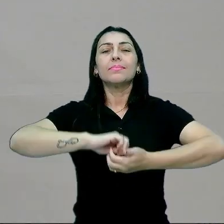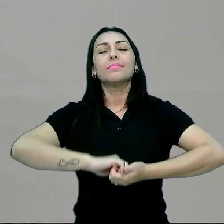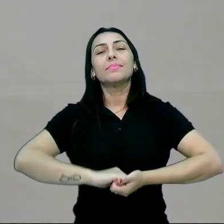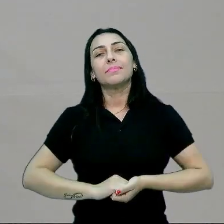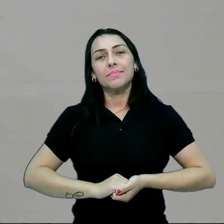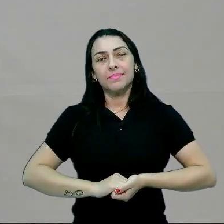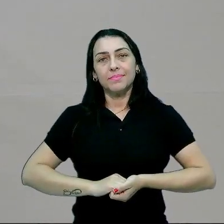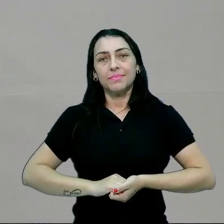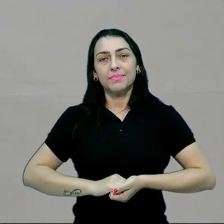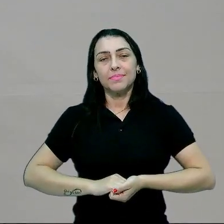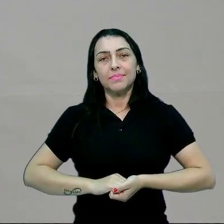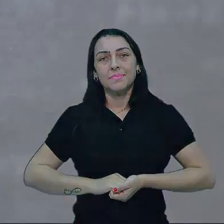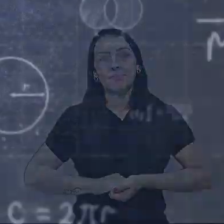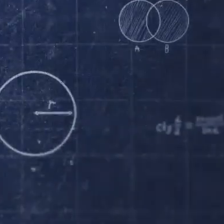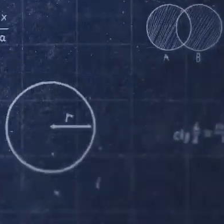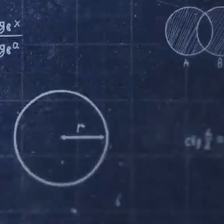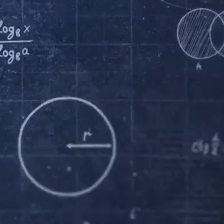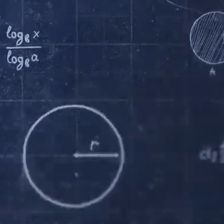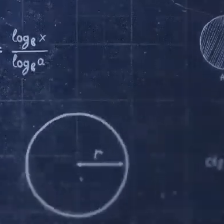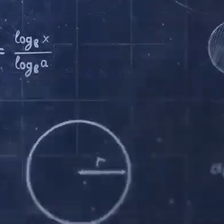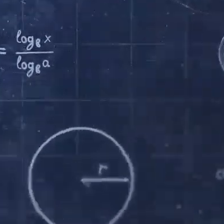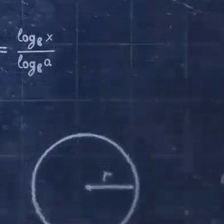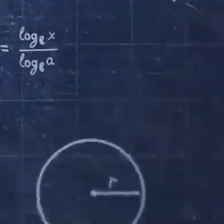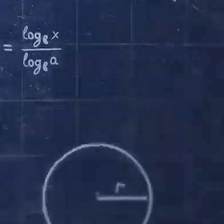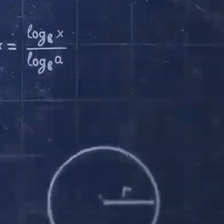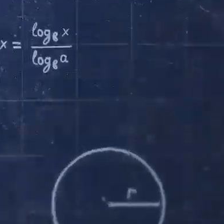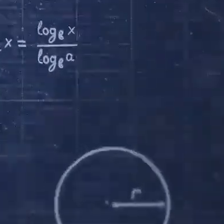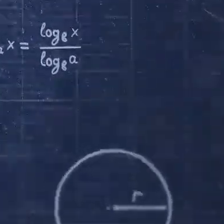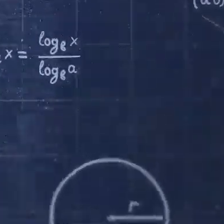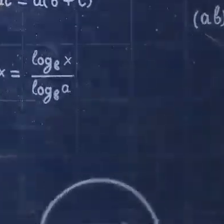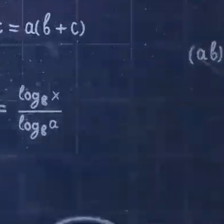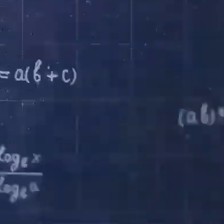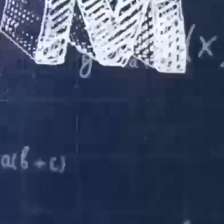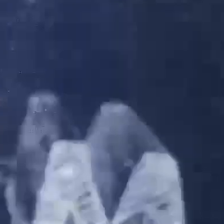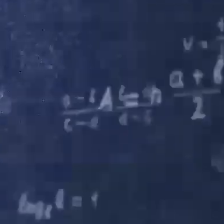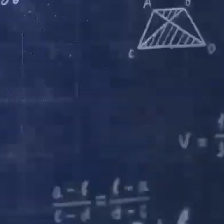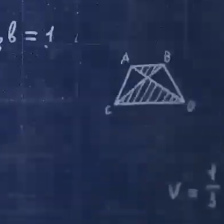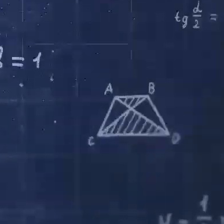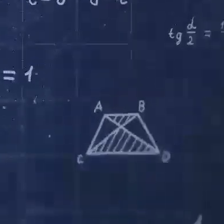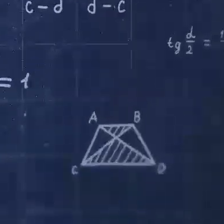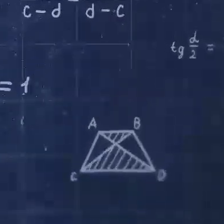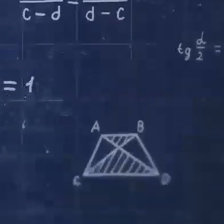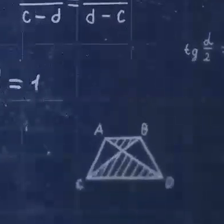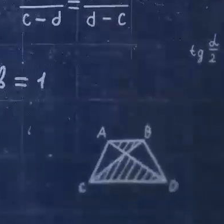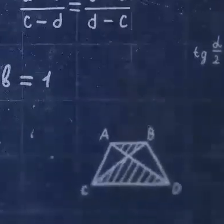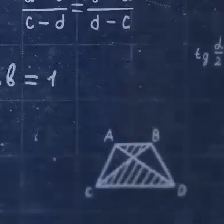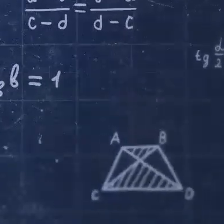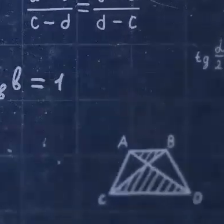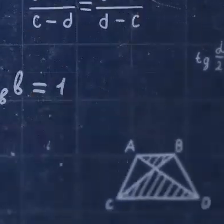próxima aula.